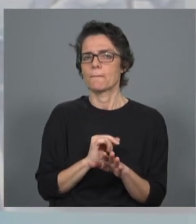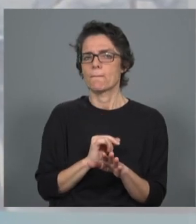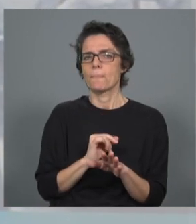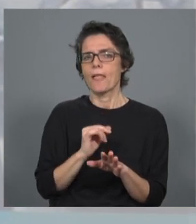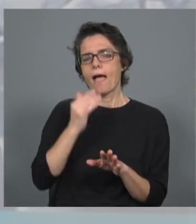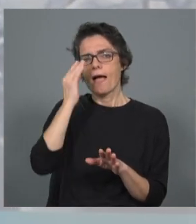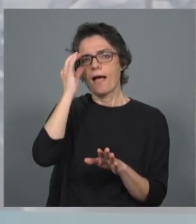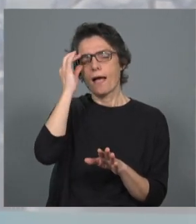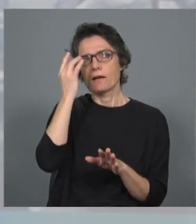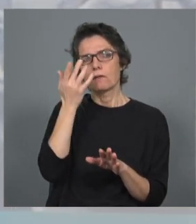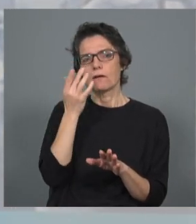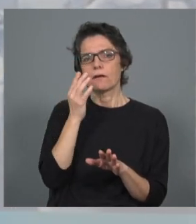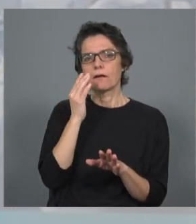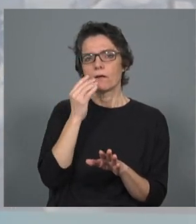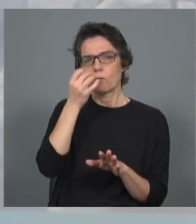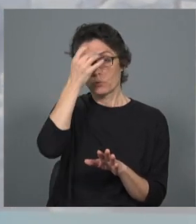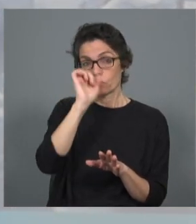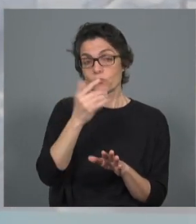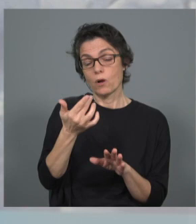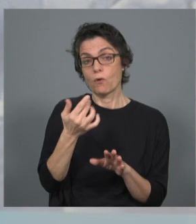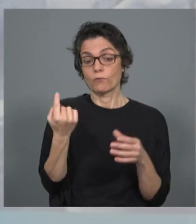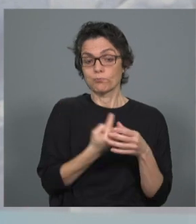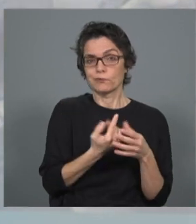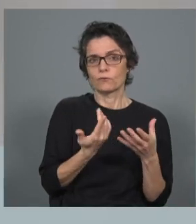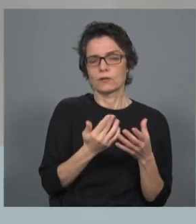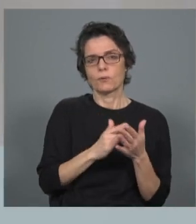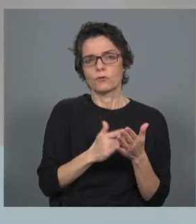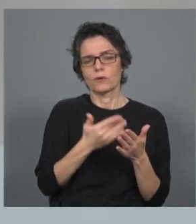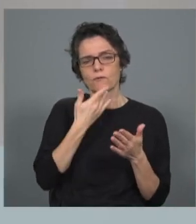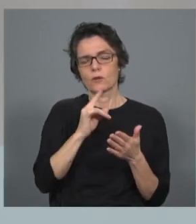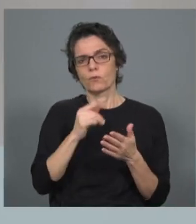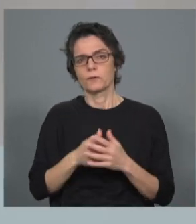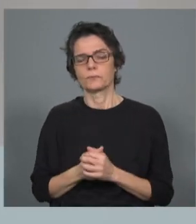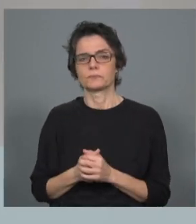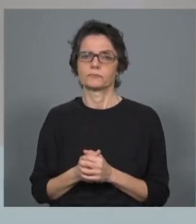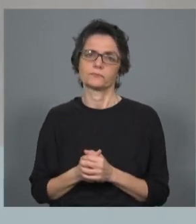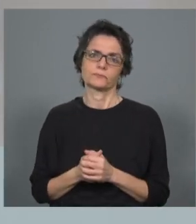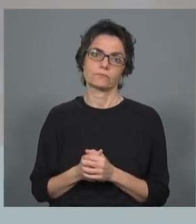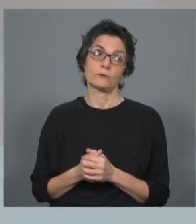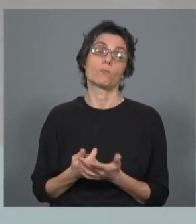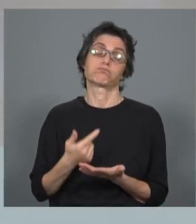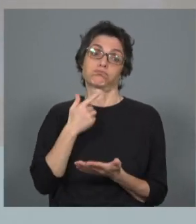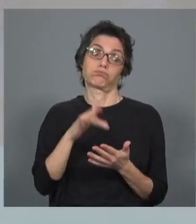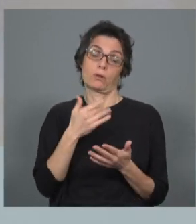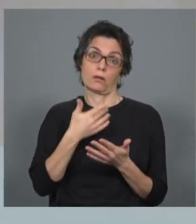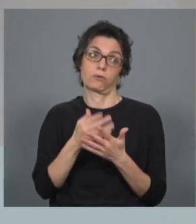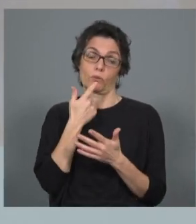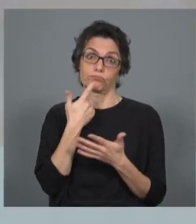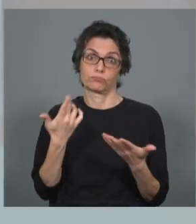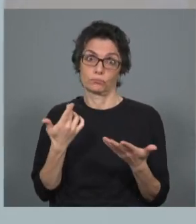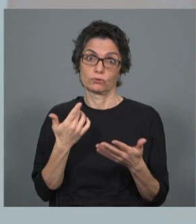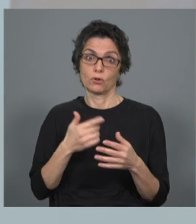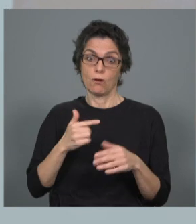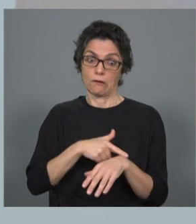um livro para dias confinados como os que vivemos? Bom, a utilidade é grande. Eu diria até pensando isto em